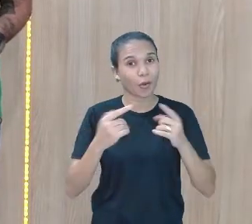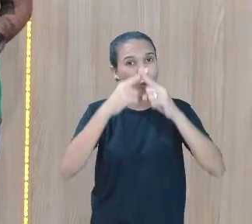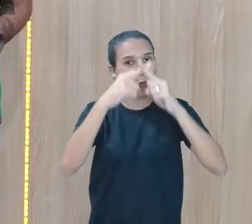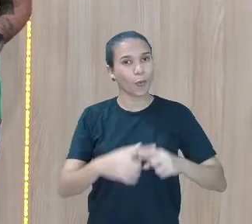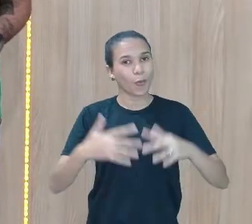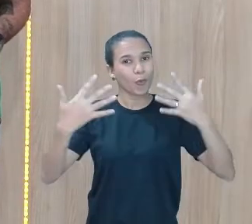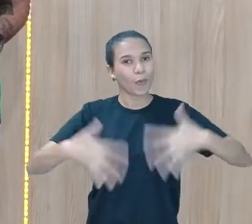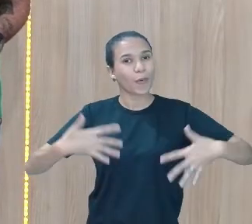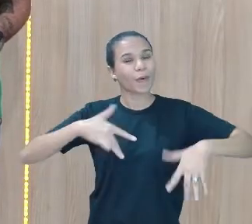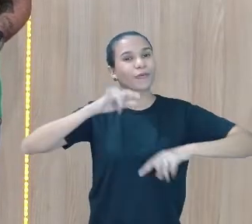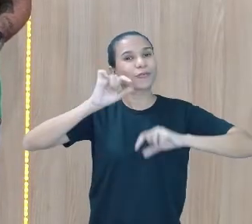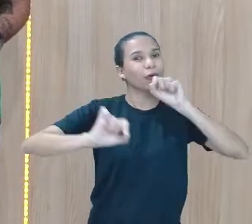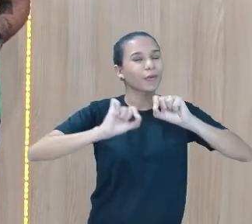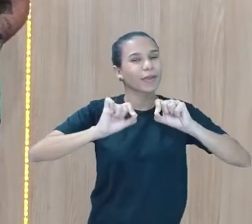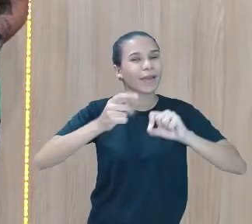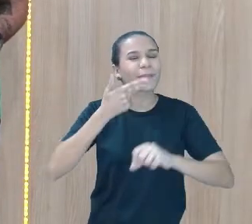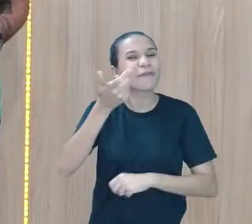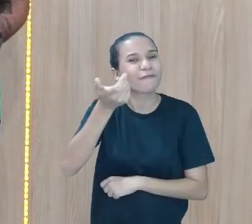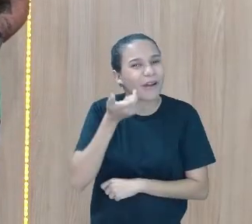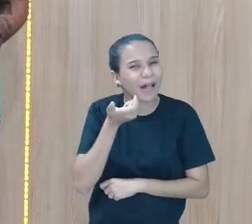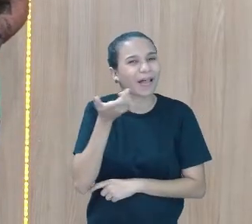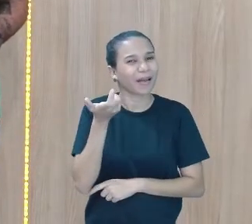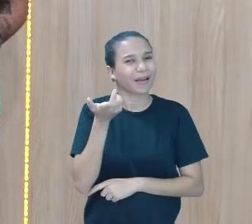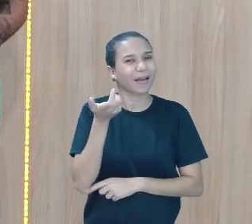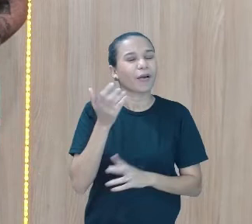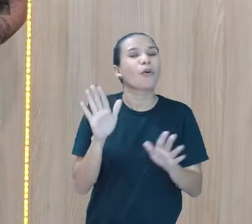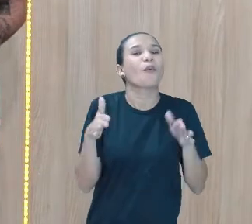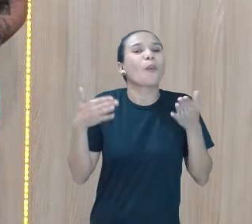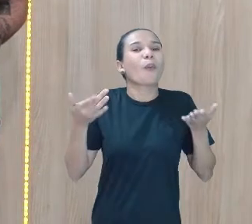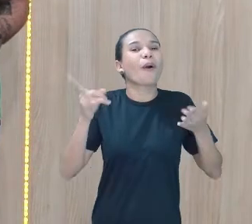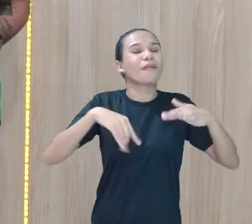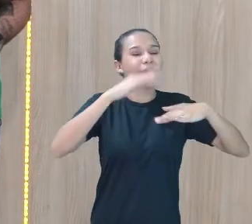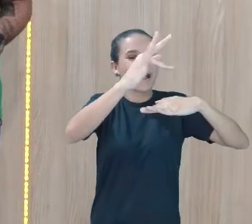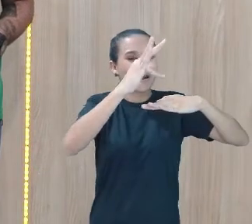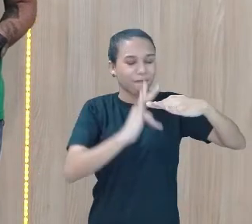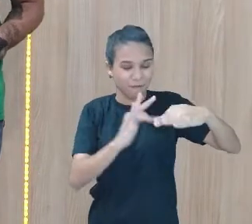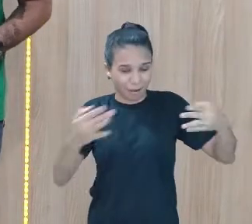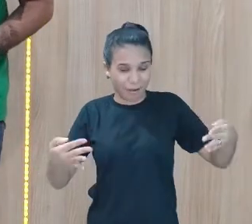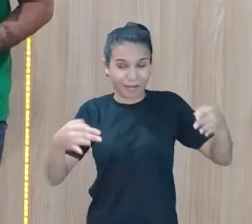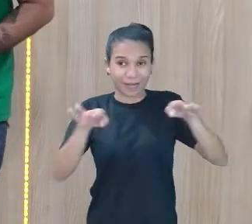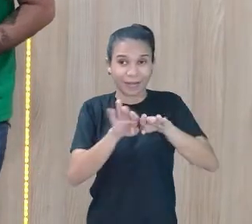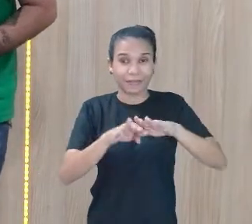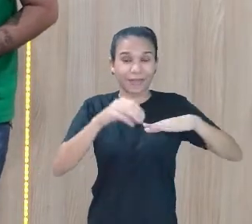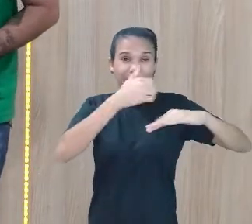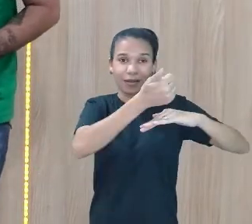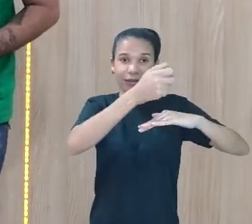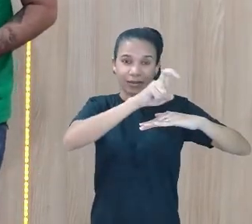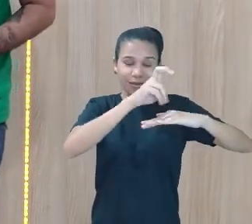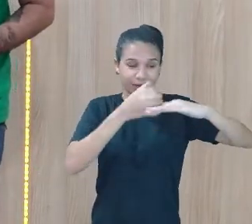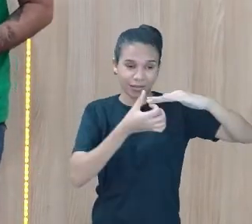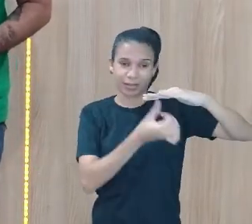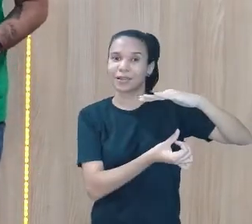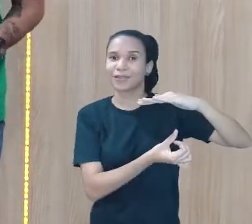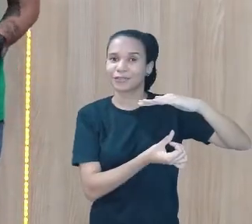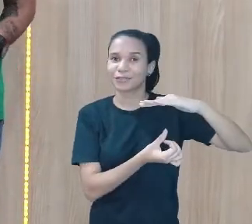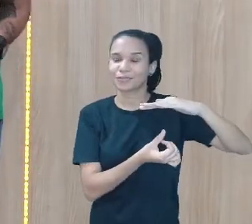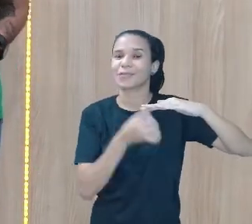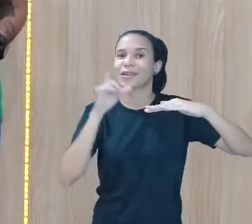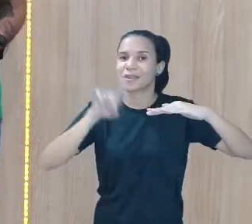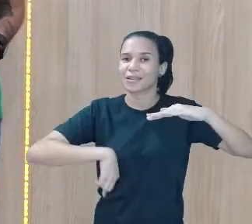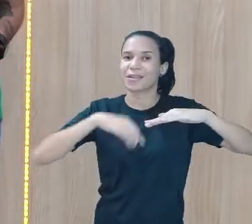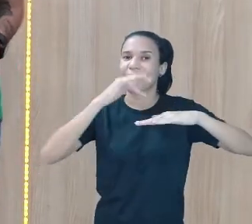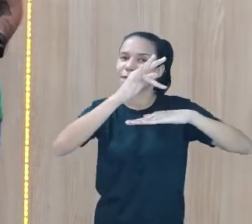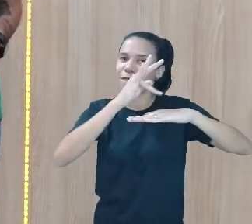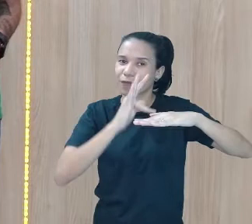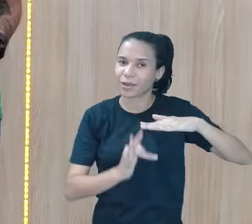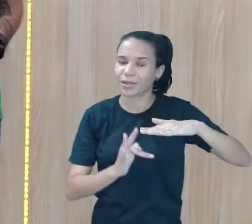um desafio que é o seguinte, me diz aí qual é a fração equivalente a 15 sobre 6, que é